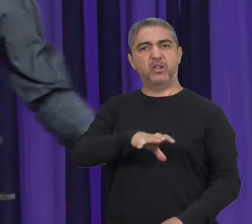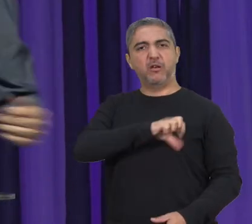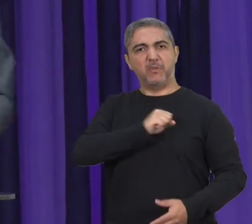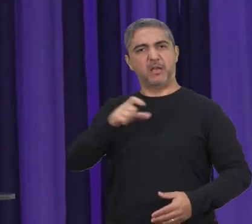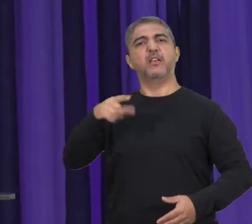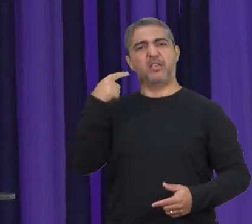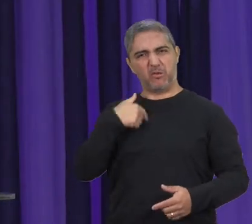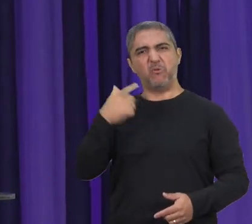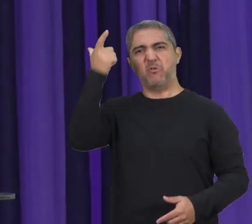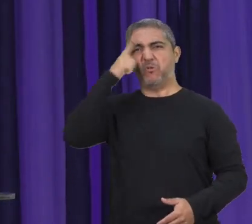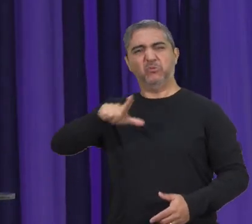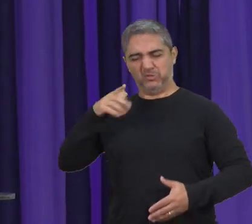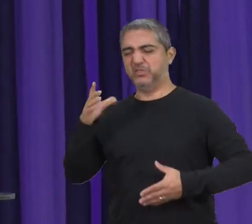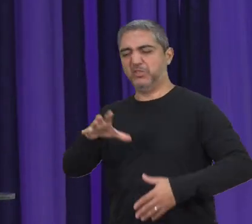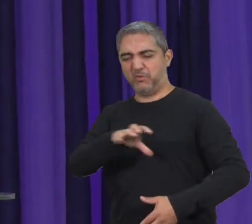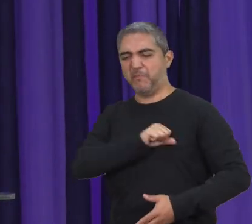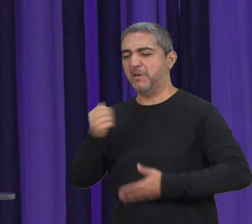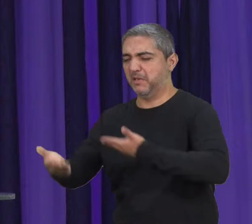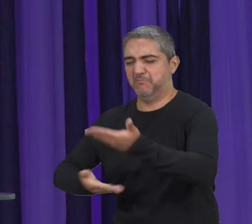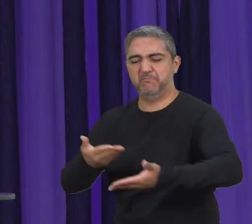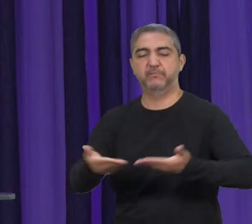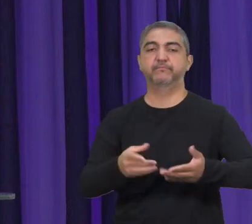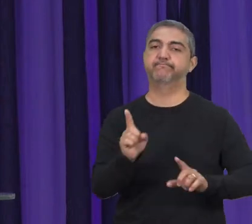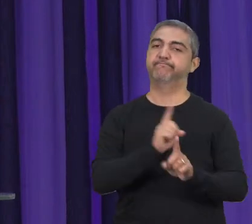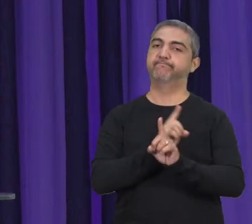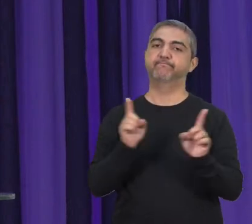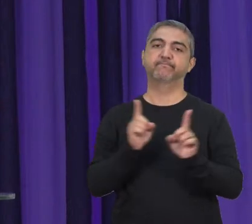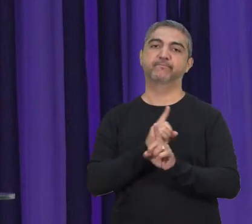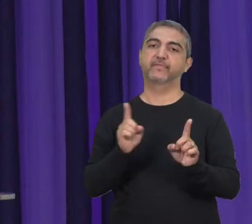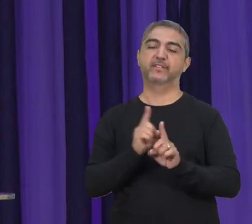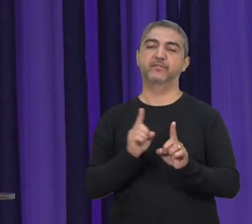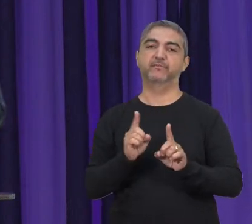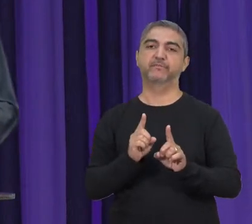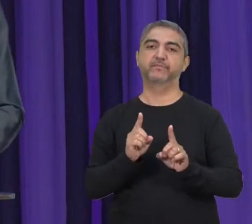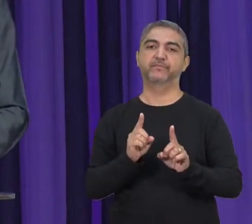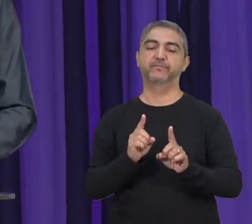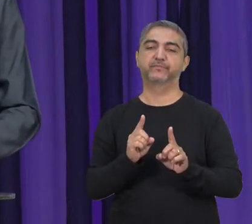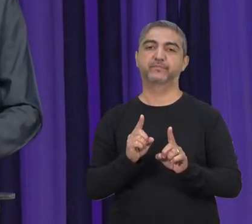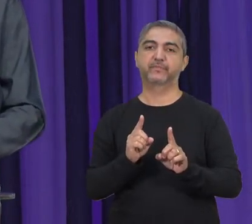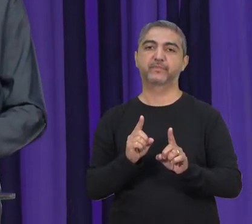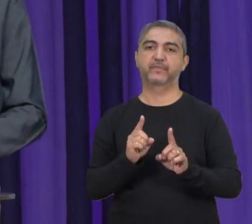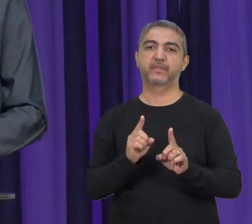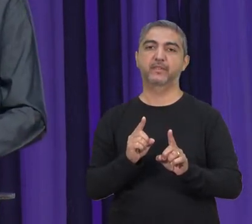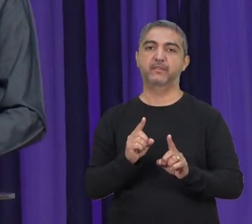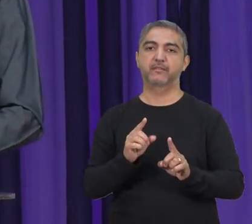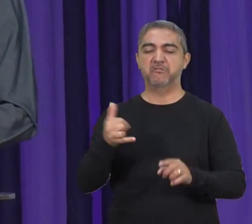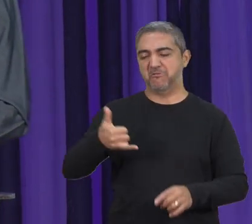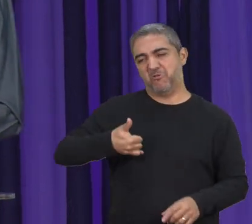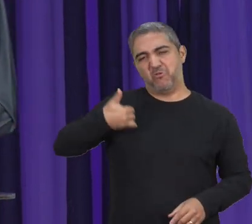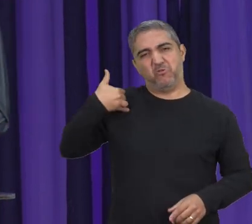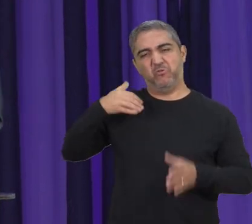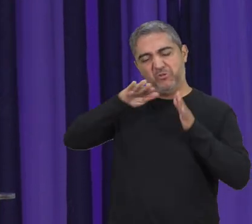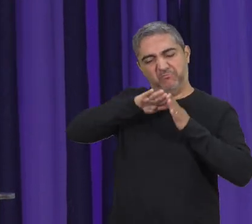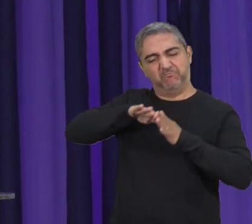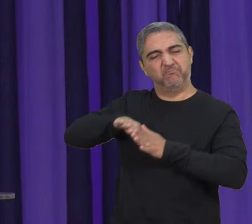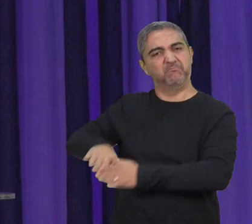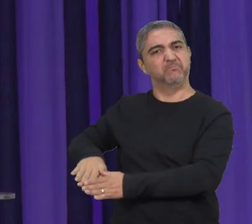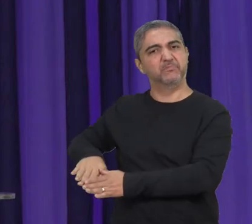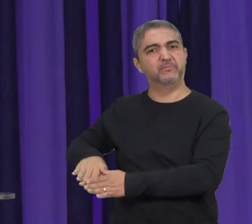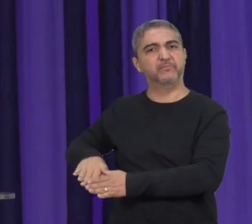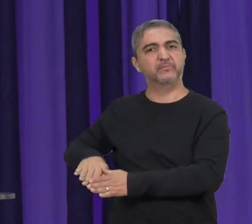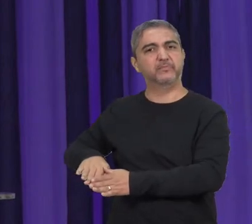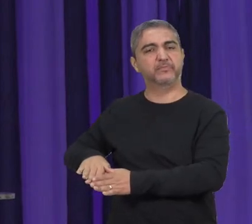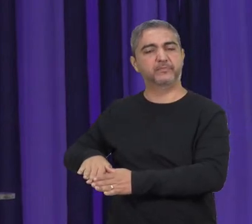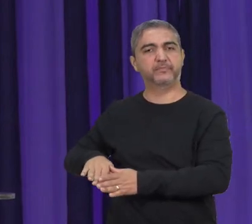pessoas. Não é bem disso que se trata. Não é esse tipo de pessoa da qual nós estamos falando.